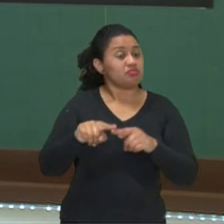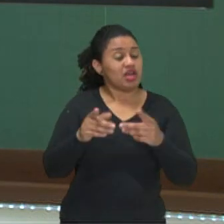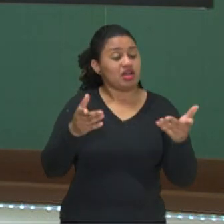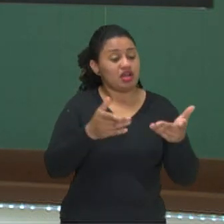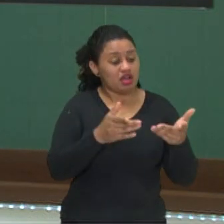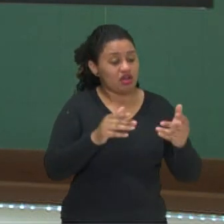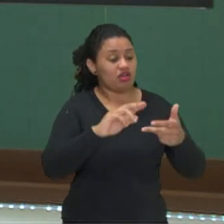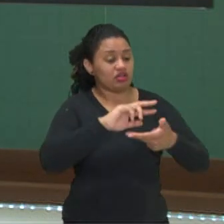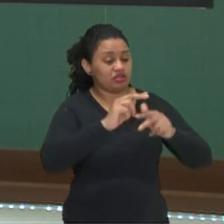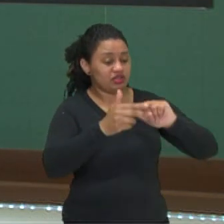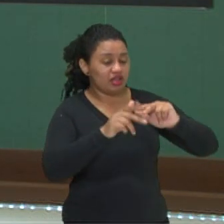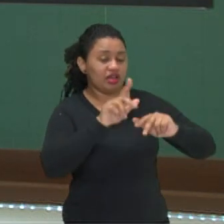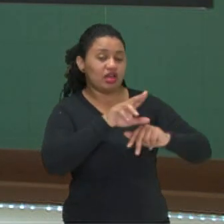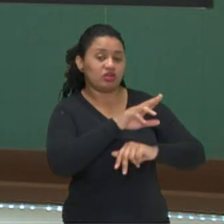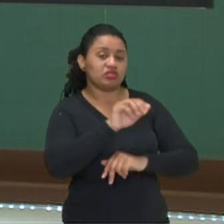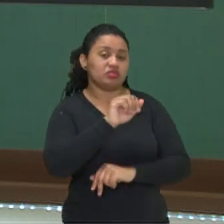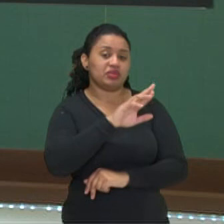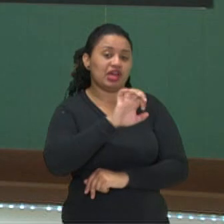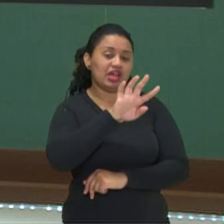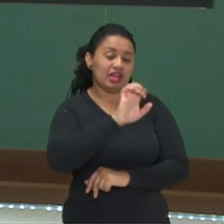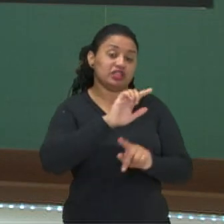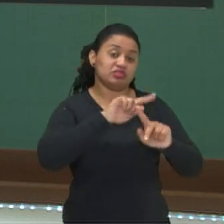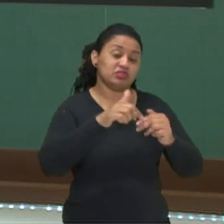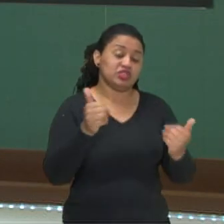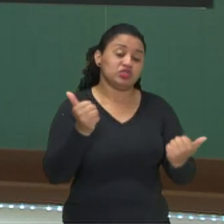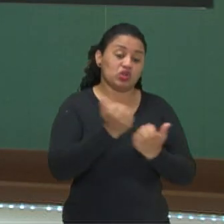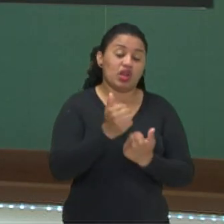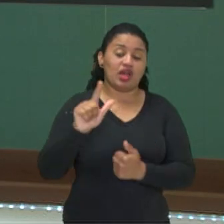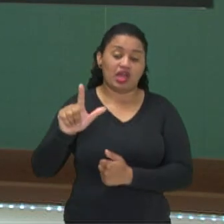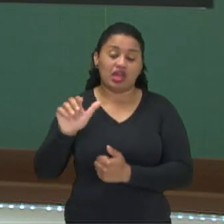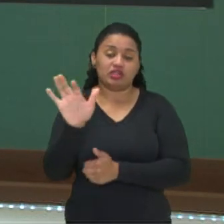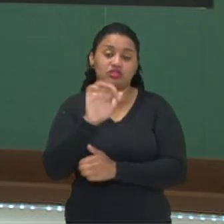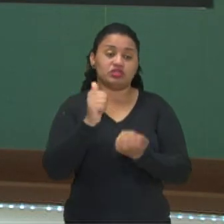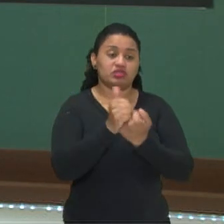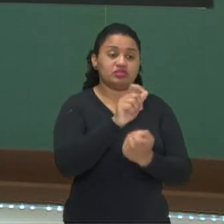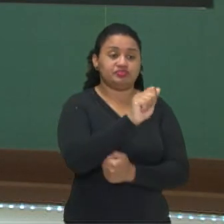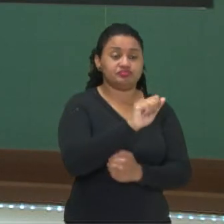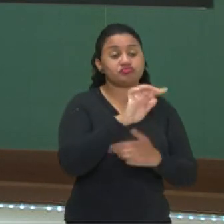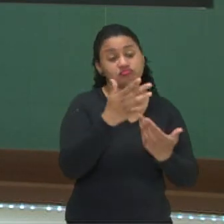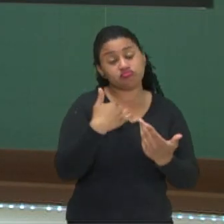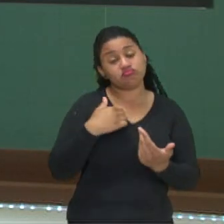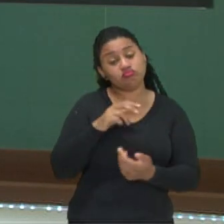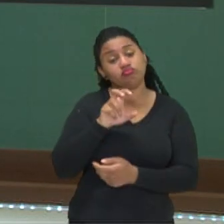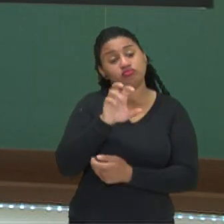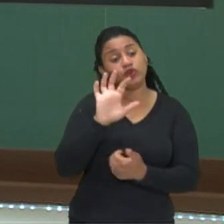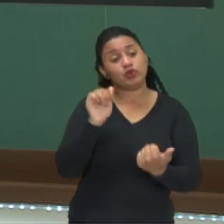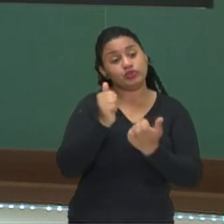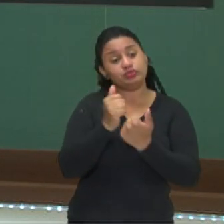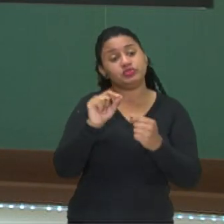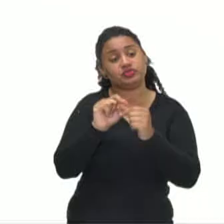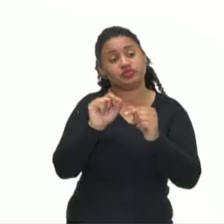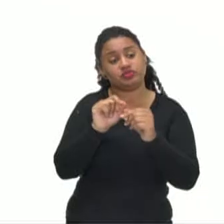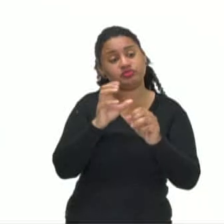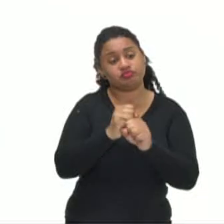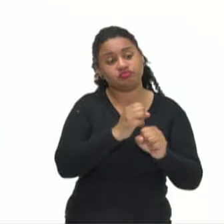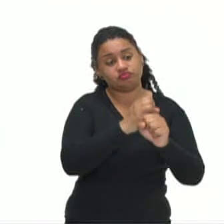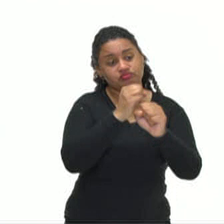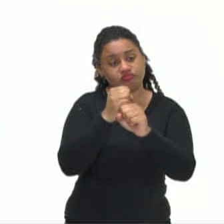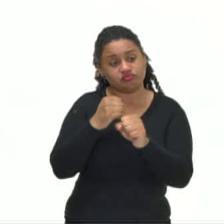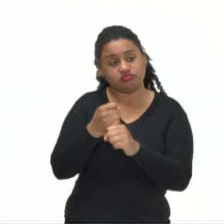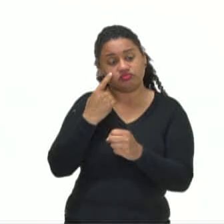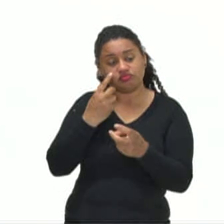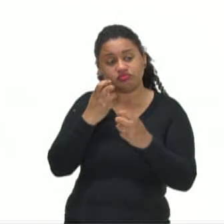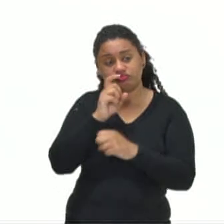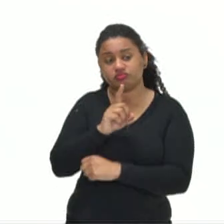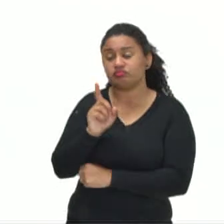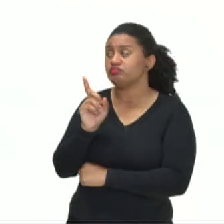na figura tridimensional a gente chama de aresta. A aresta, nesse caso, vale 5 5 ao quadrado, raiz de 3 sobre 4.